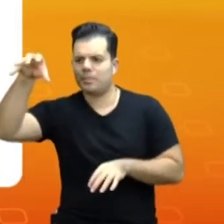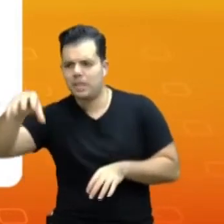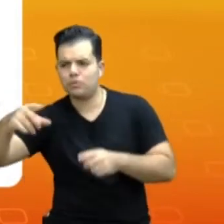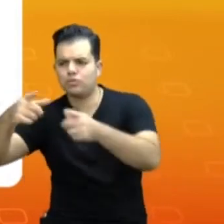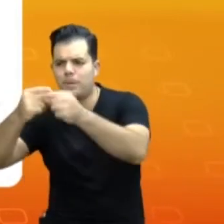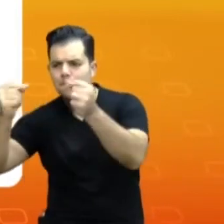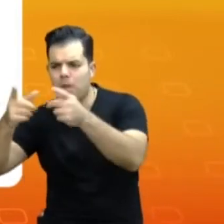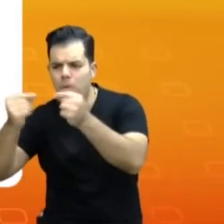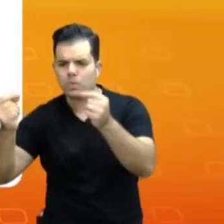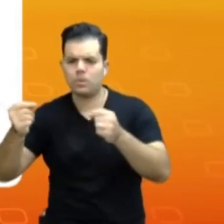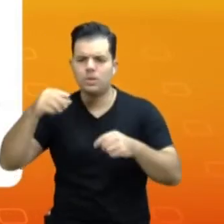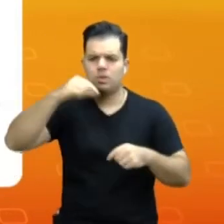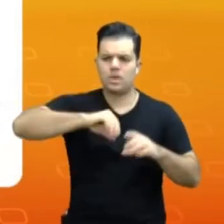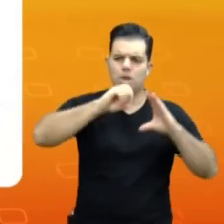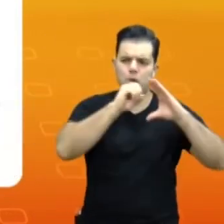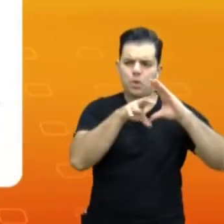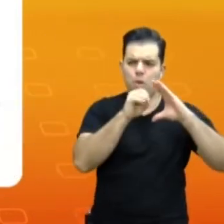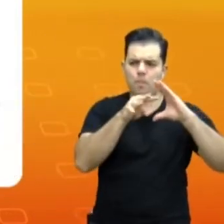ou em ambos?